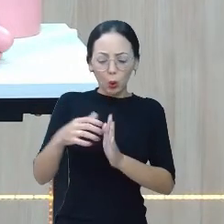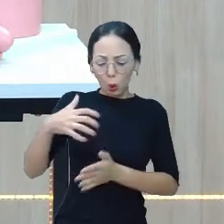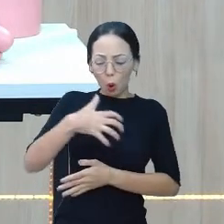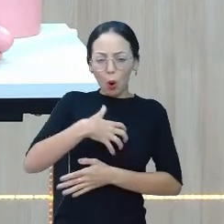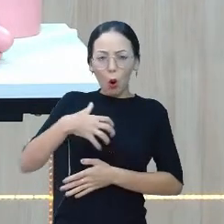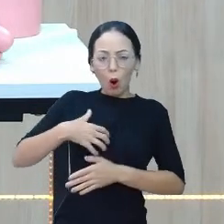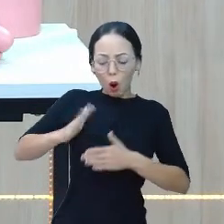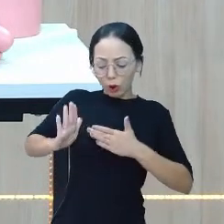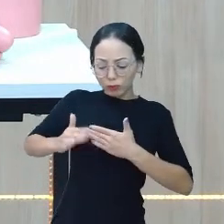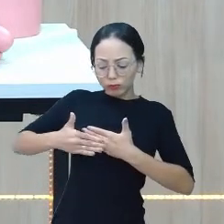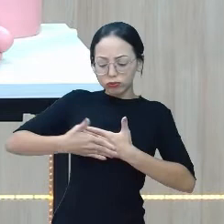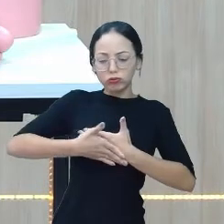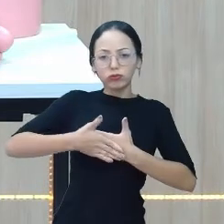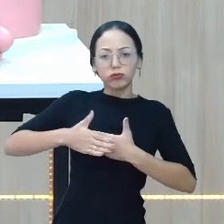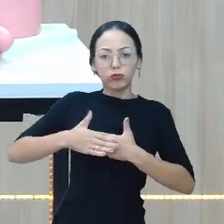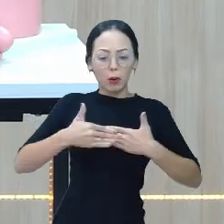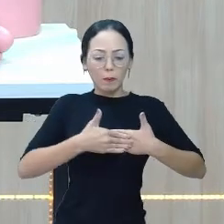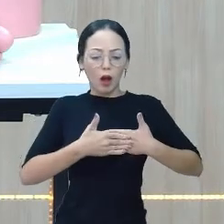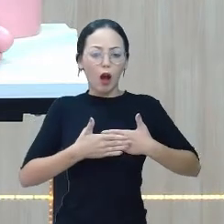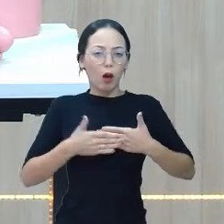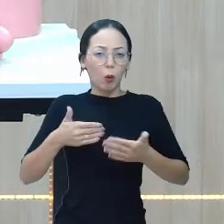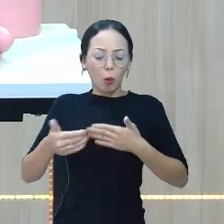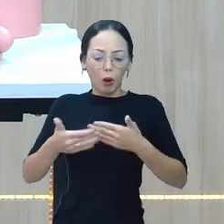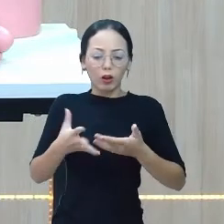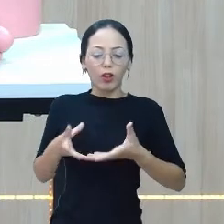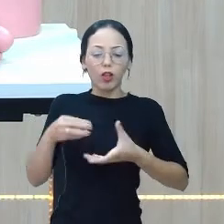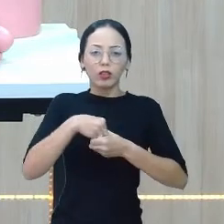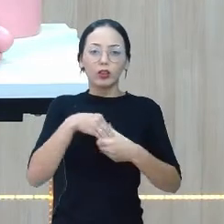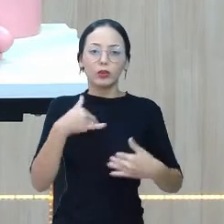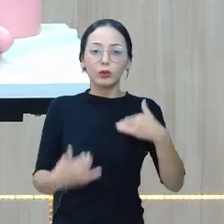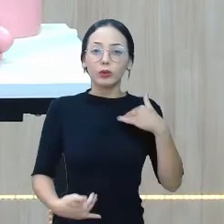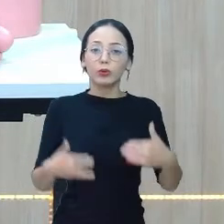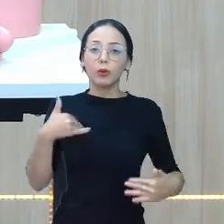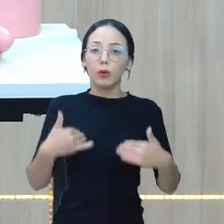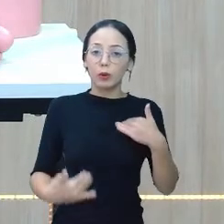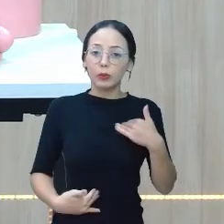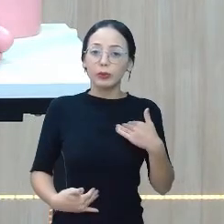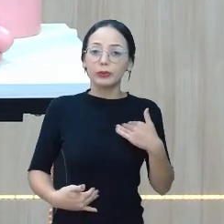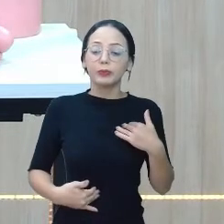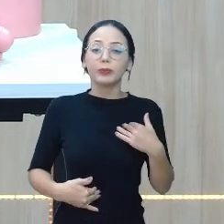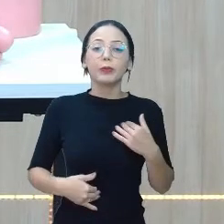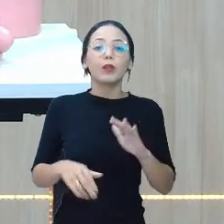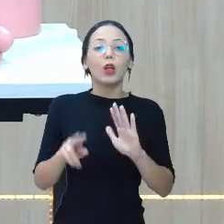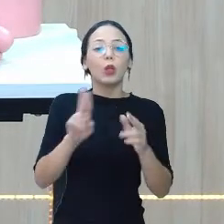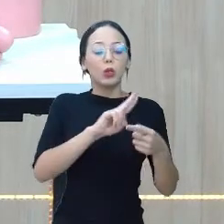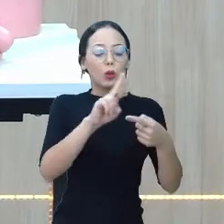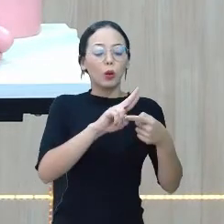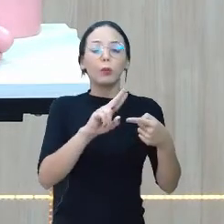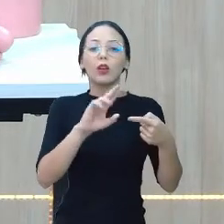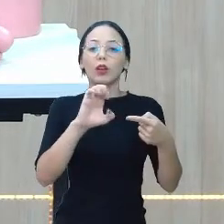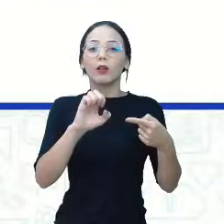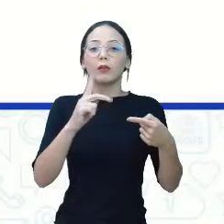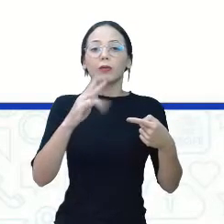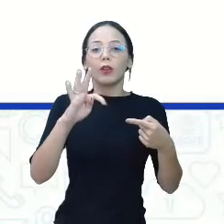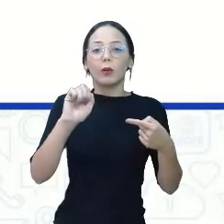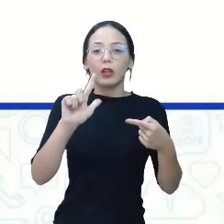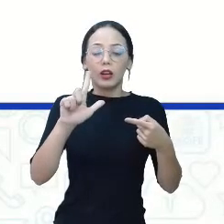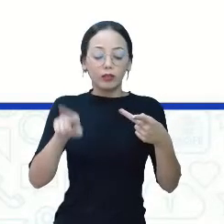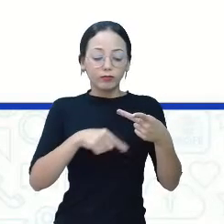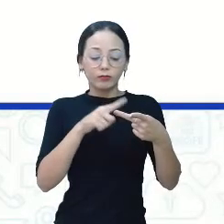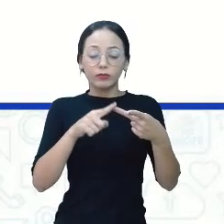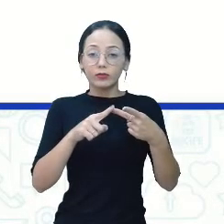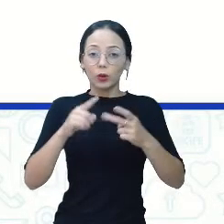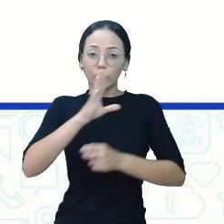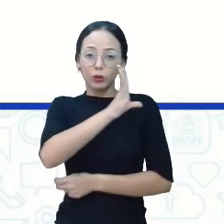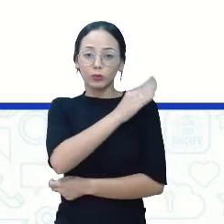o revestimento de qualquer um dos órgãos que compõem o nosso corpo. Esse seria o epitelial. Agora vamos para o muscular.